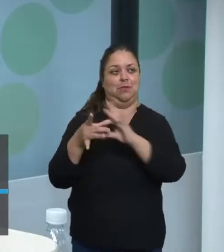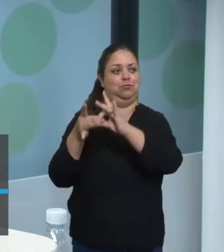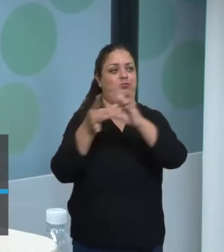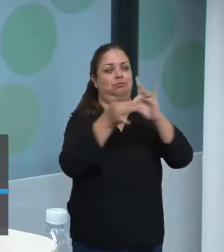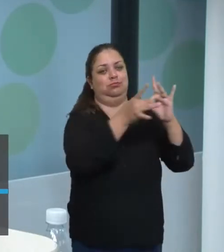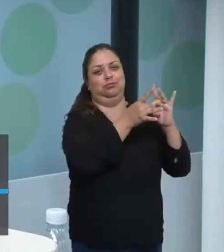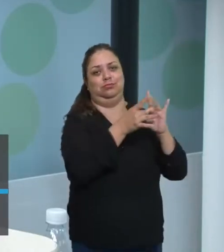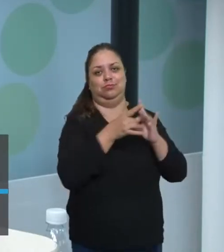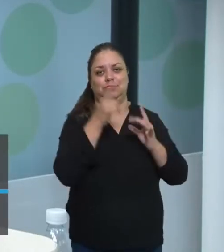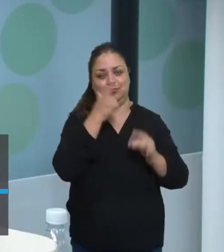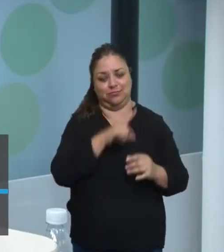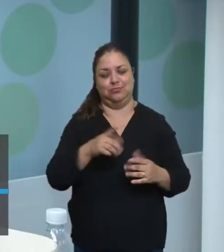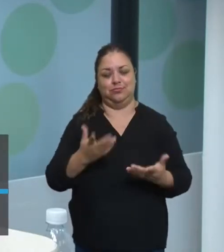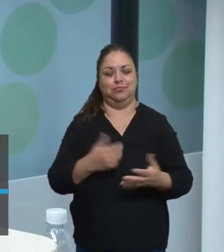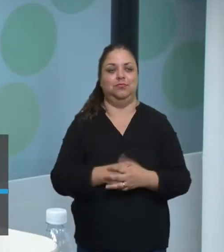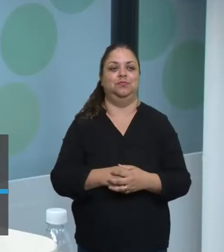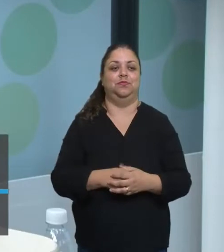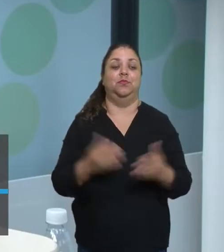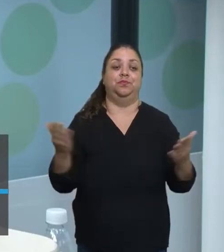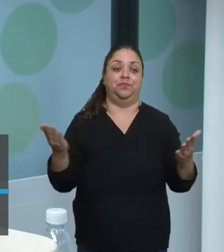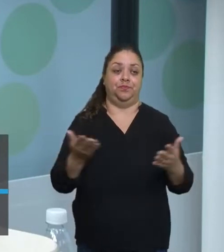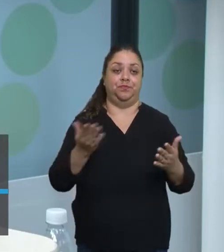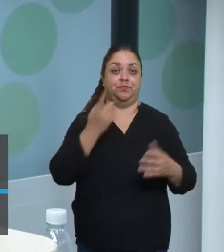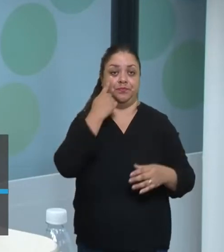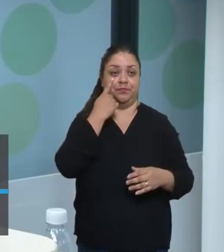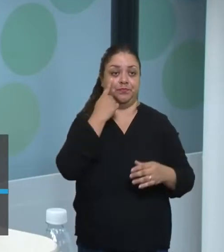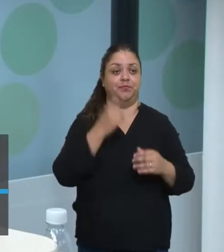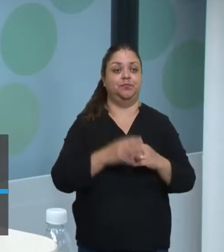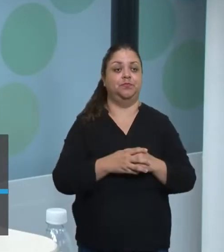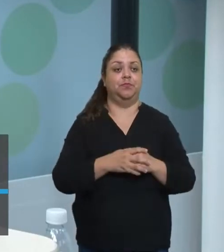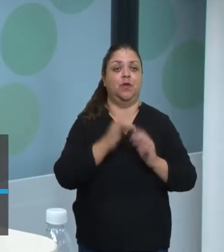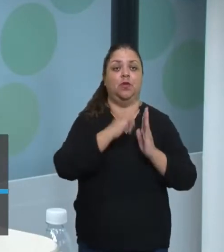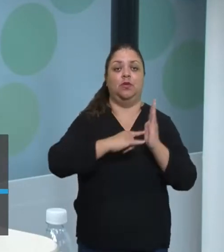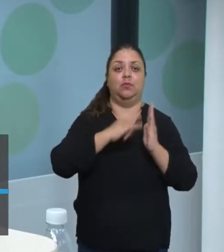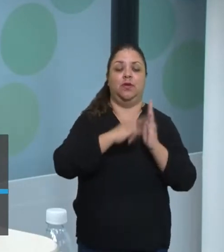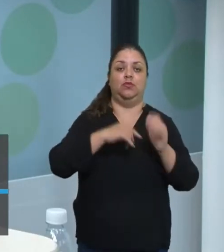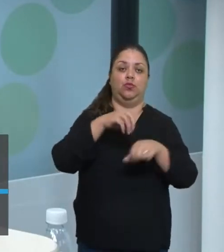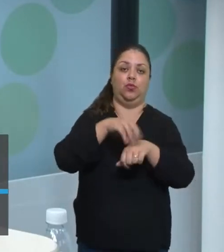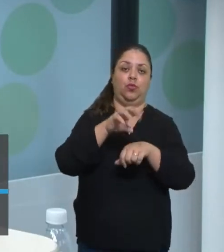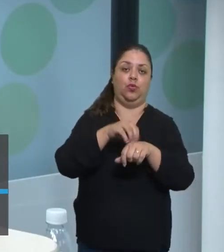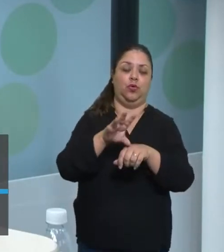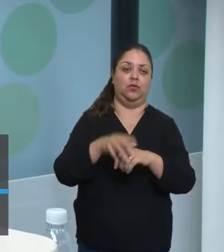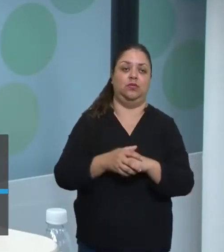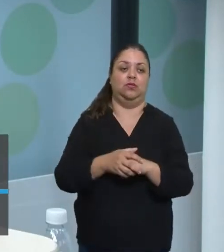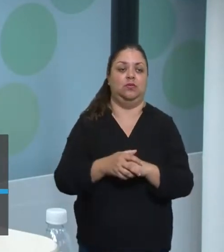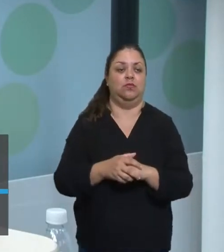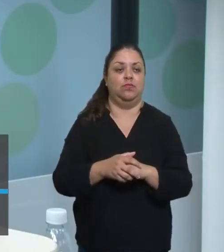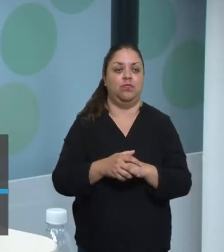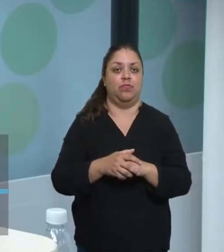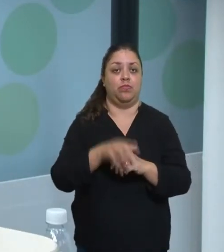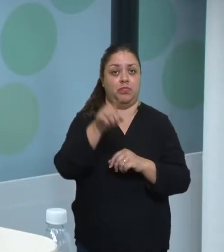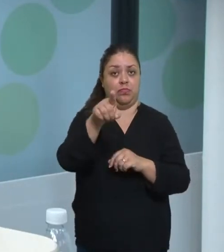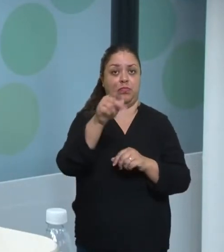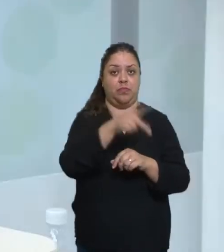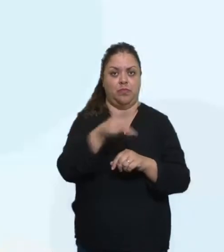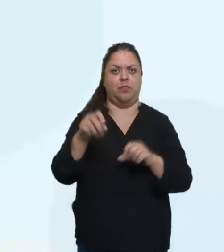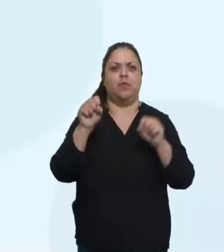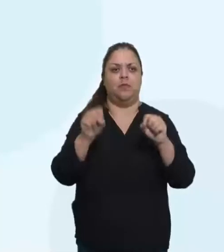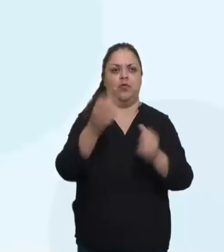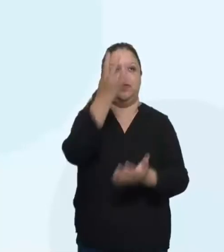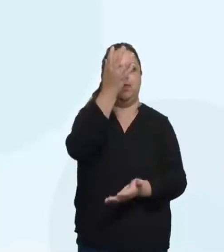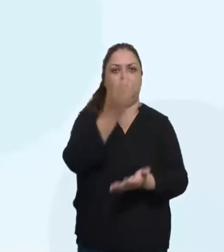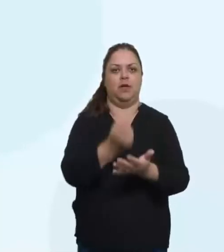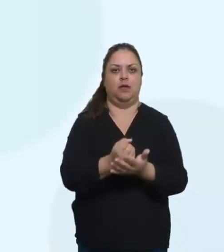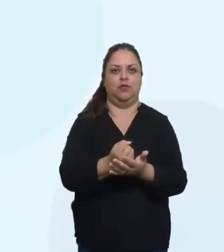exemplo E aí a gente vê agora o documento então orientador se você Professor quiser baixar esse documento